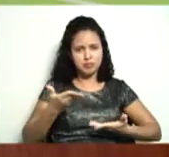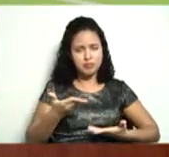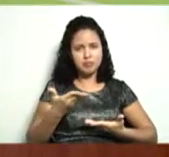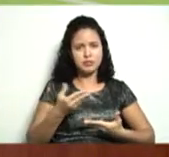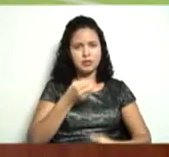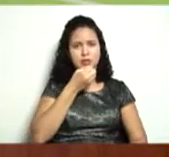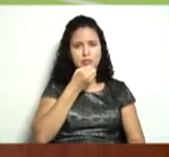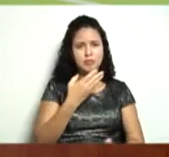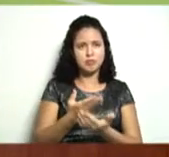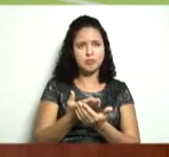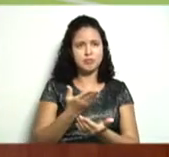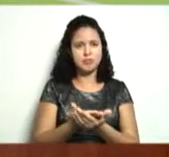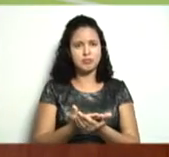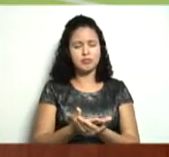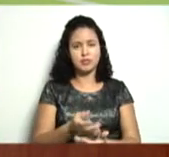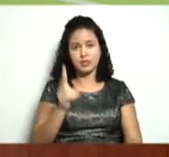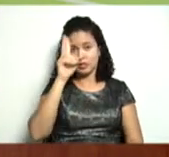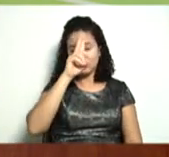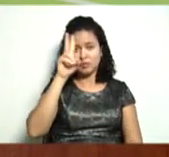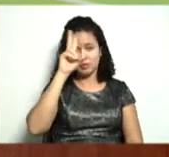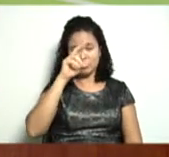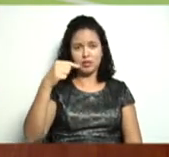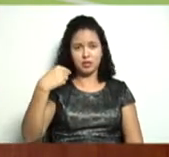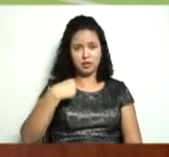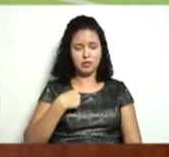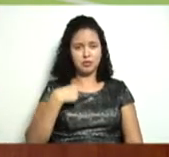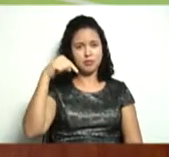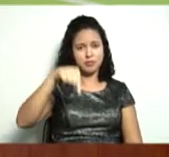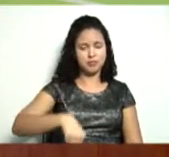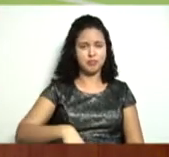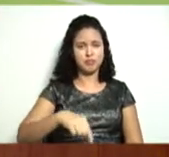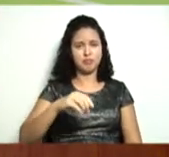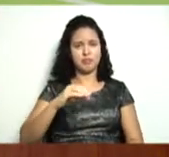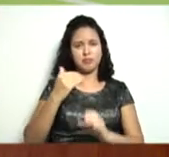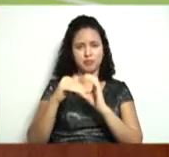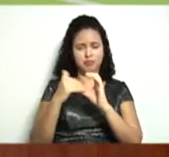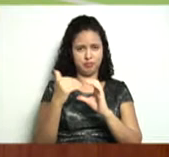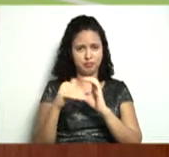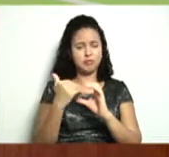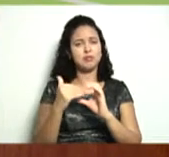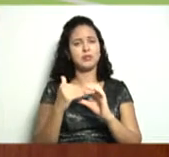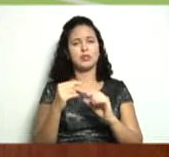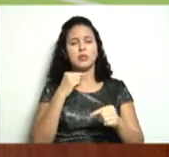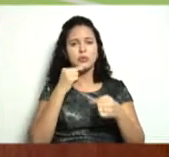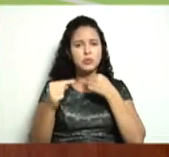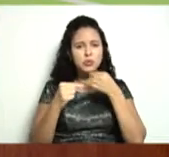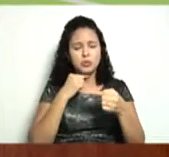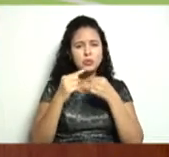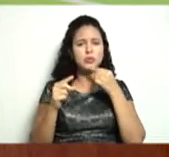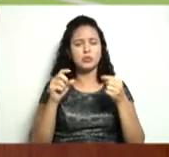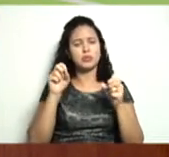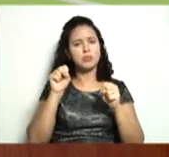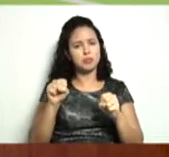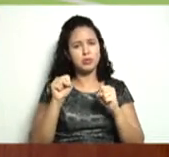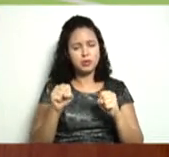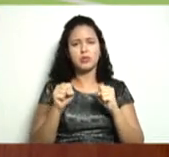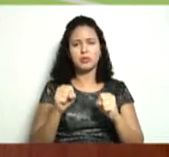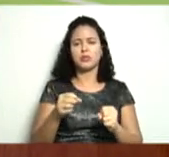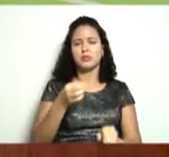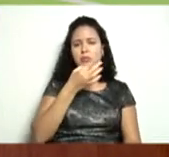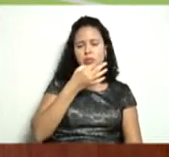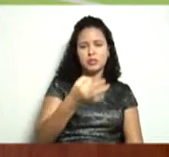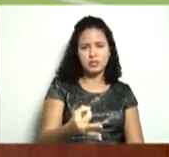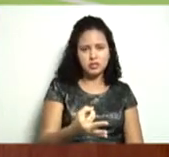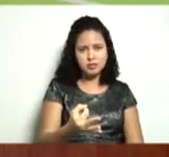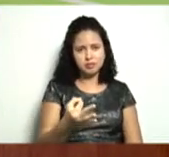desejar uma boa aula a todos. Lembrando que eu estou aqui no chat, estou aqui disponível para dirimir qualquer dúvida ou observação.